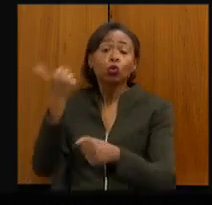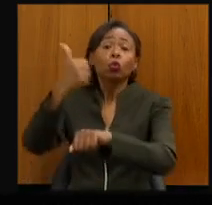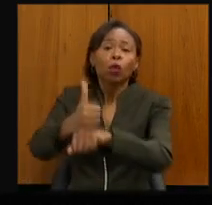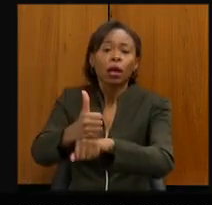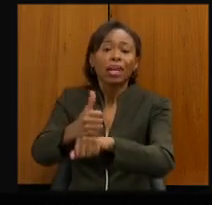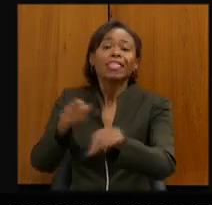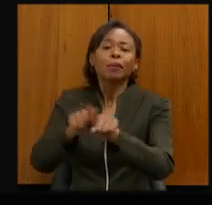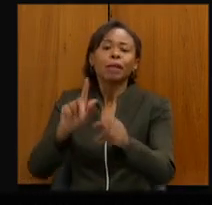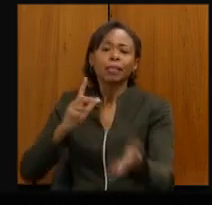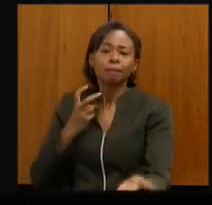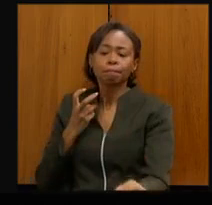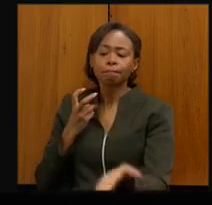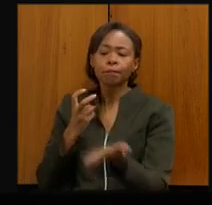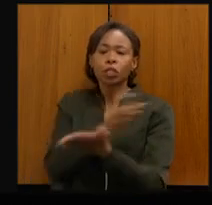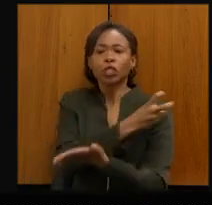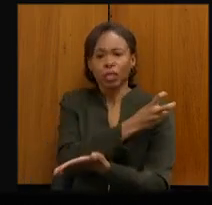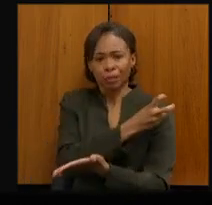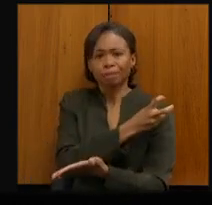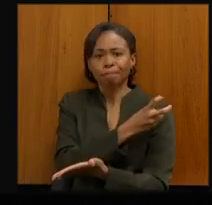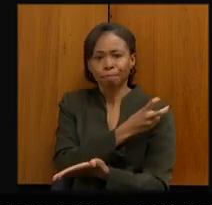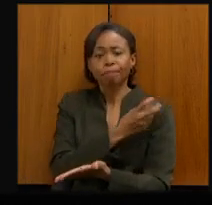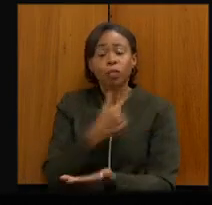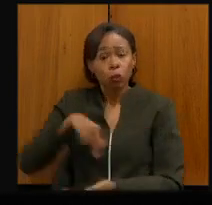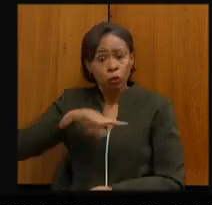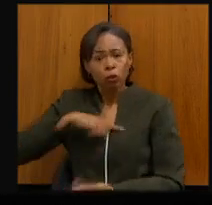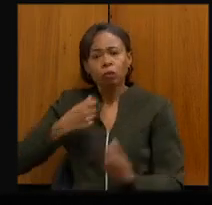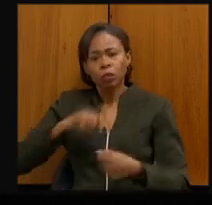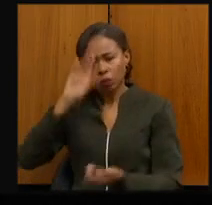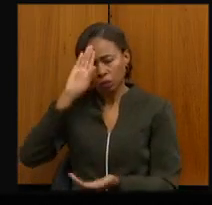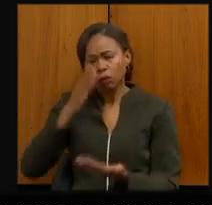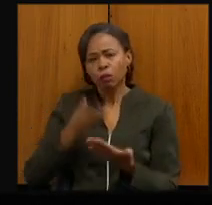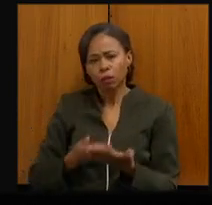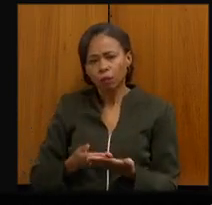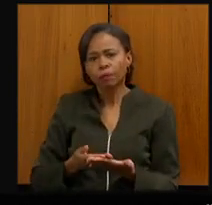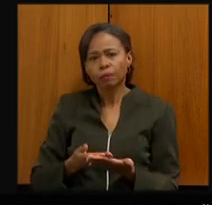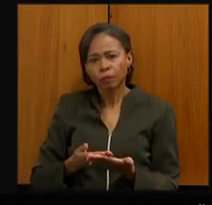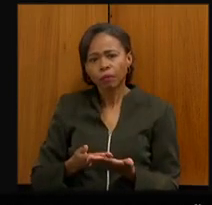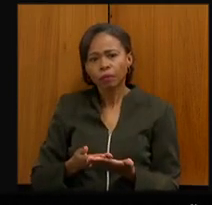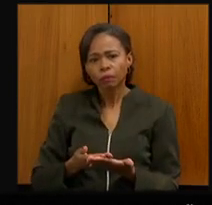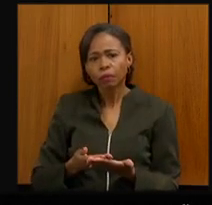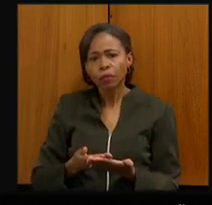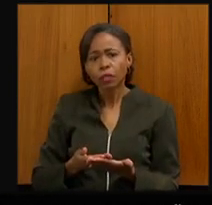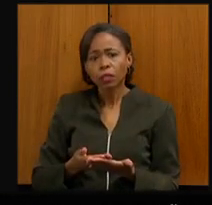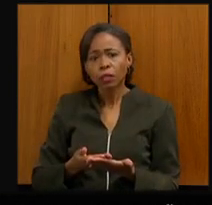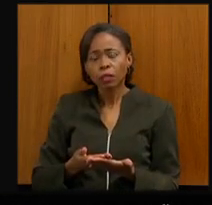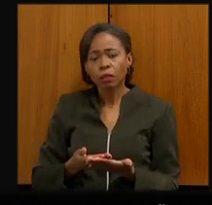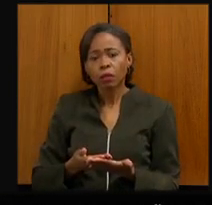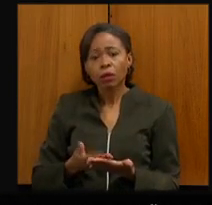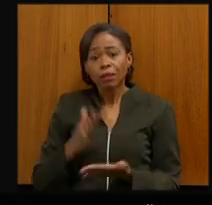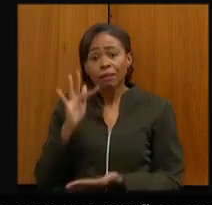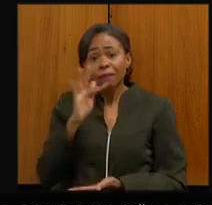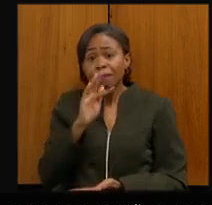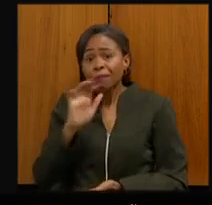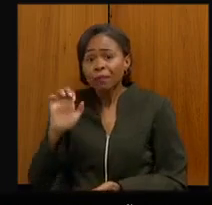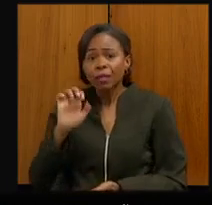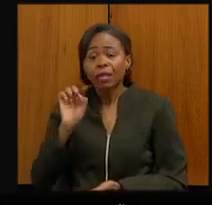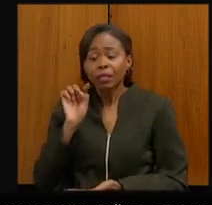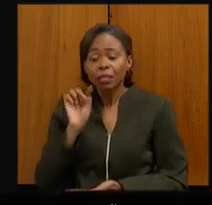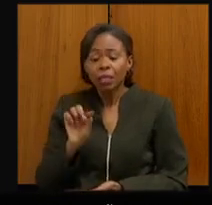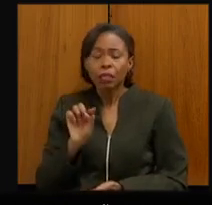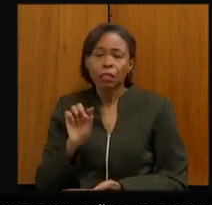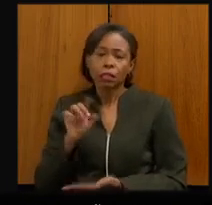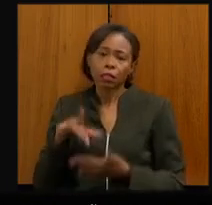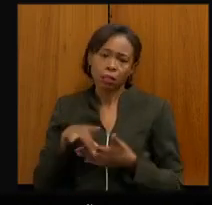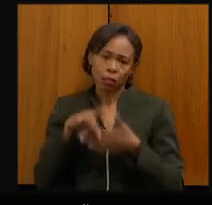isso que nós precisamos de ter essa convicção né de acreditar é de confiar nas nossas lideranças